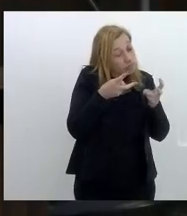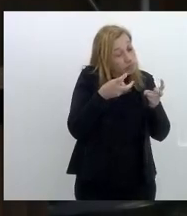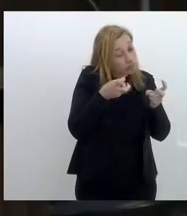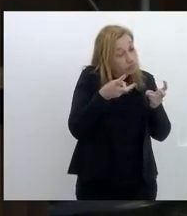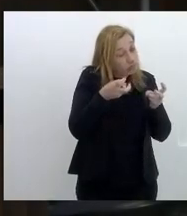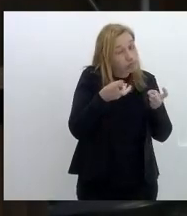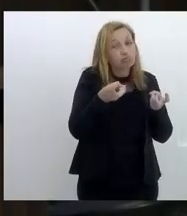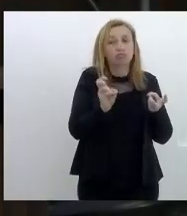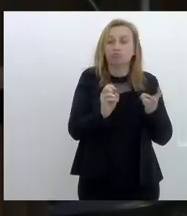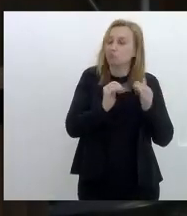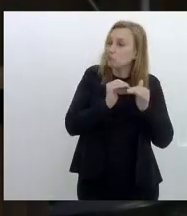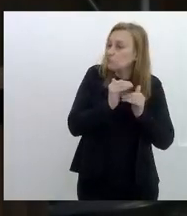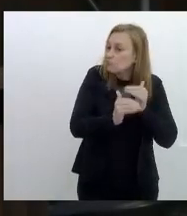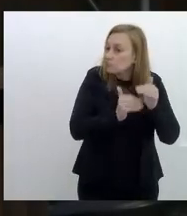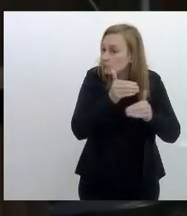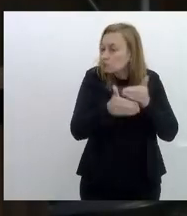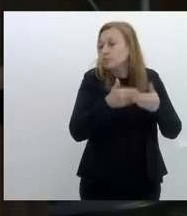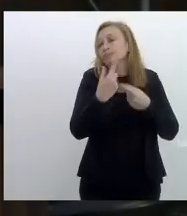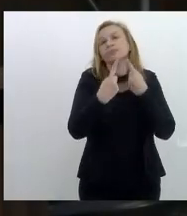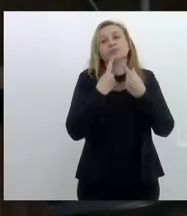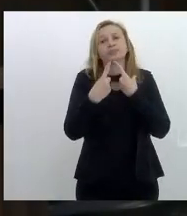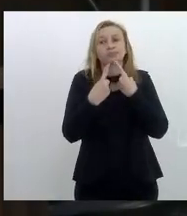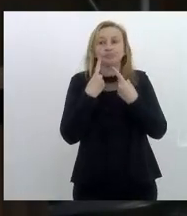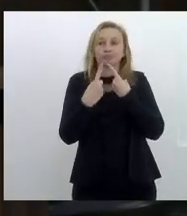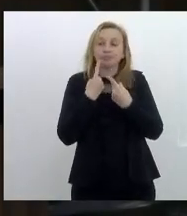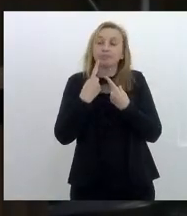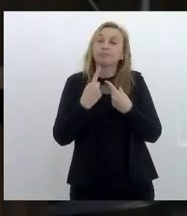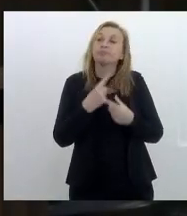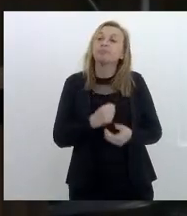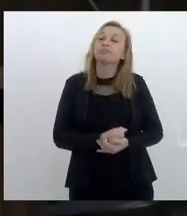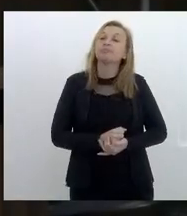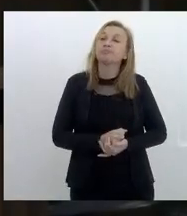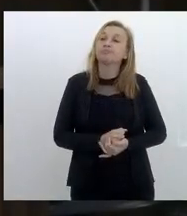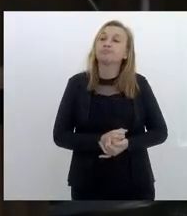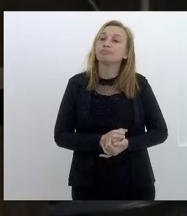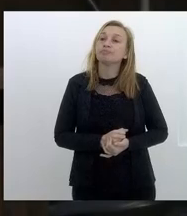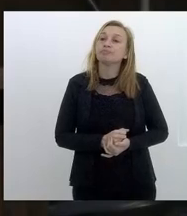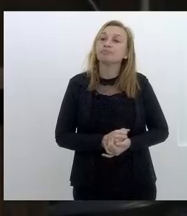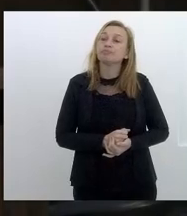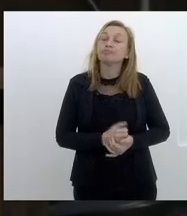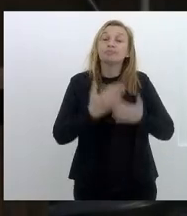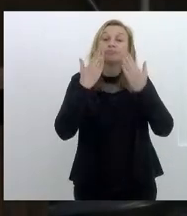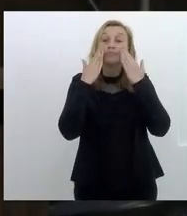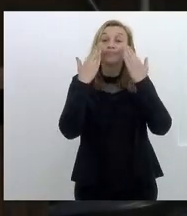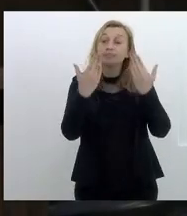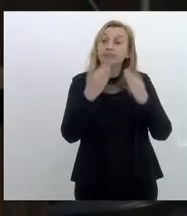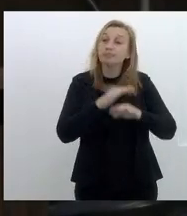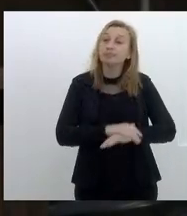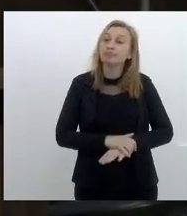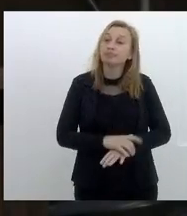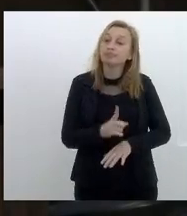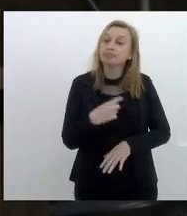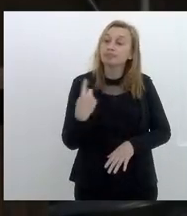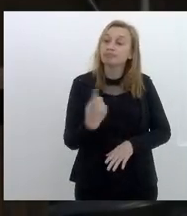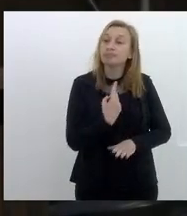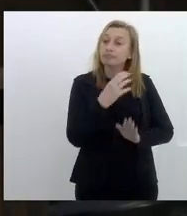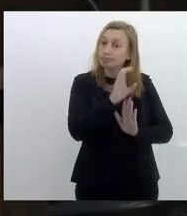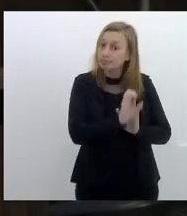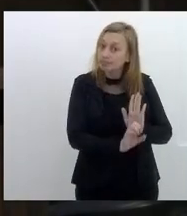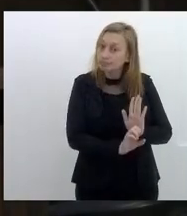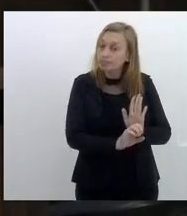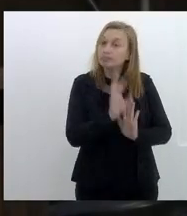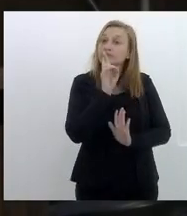ainda no processo de discussão azar as apresentações das nossas emendas